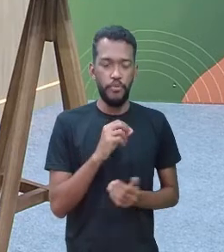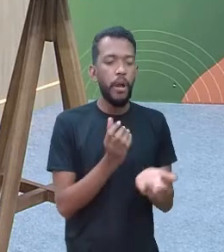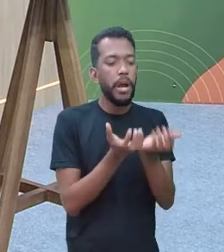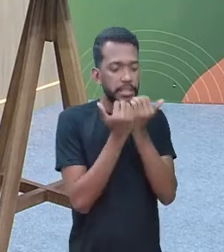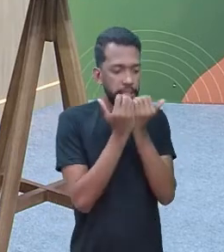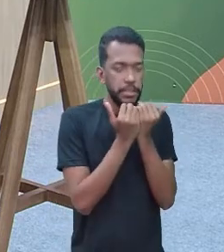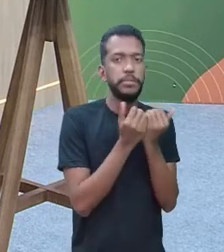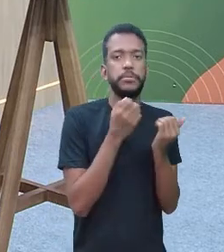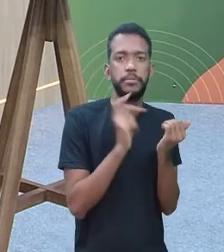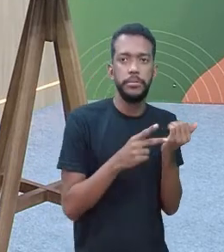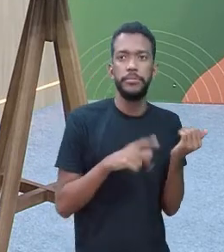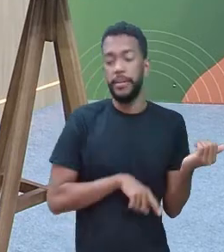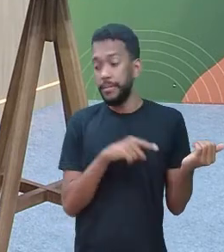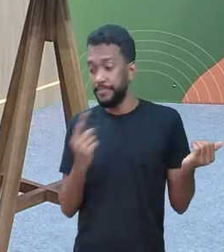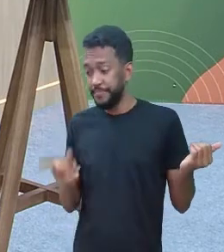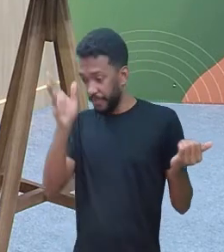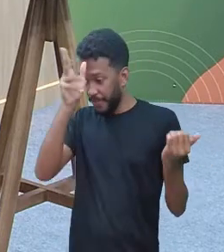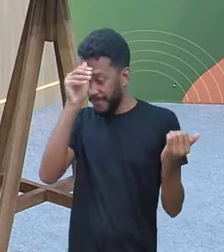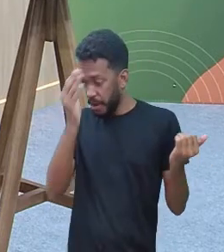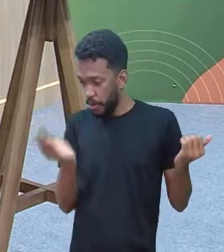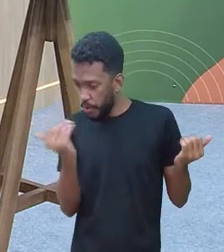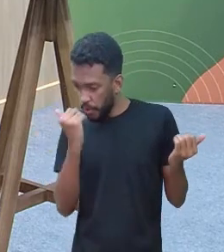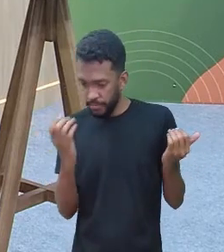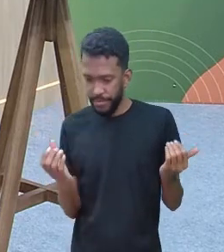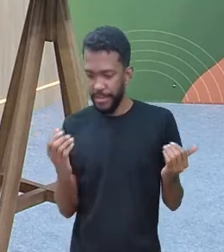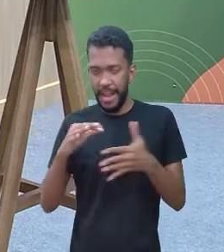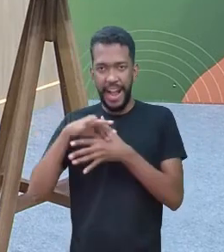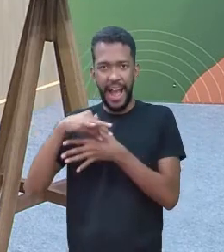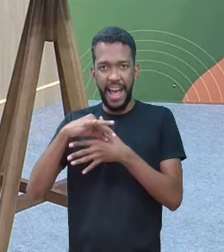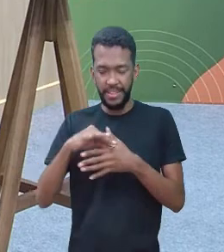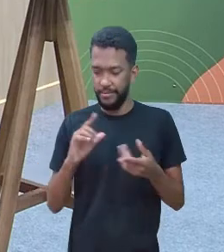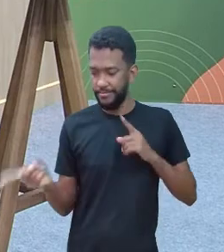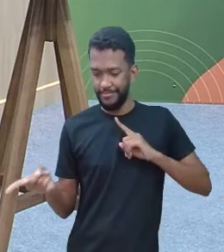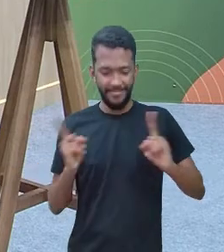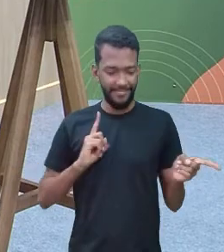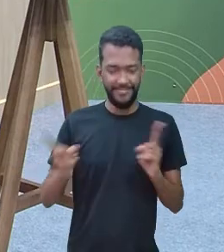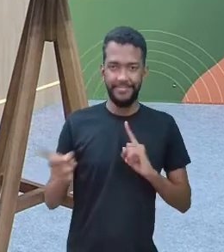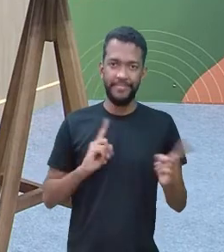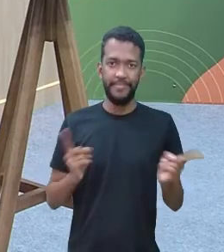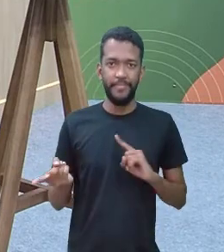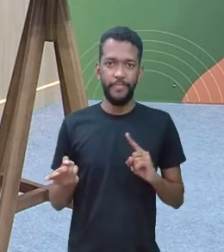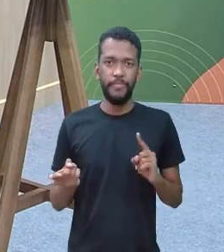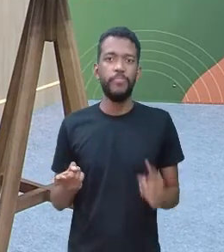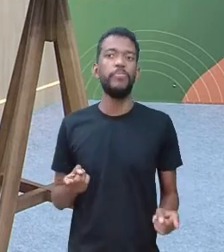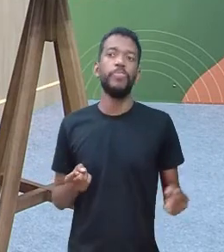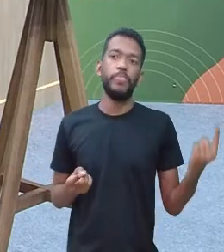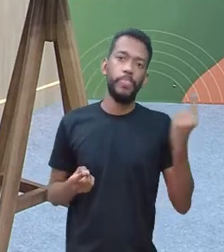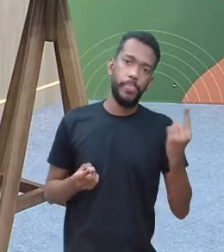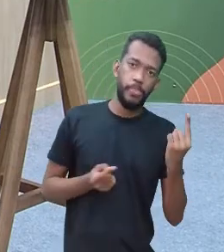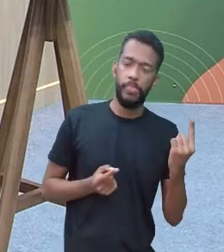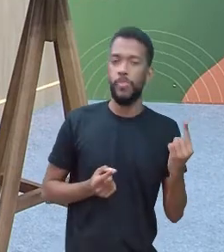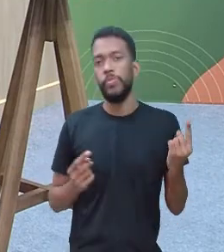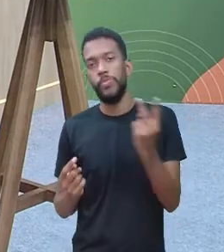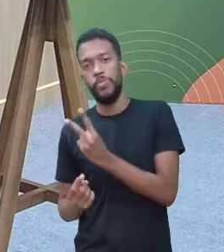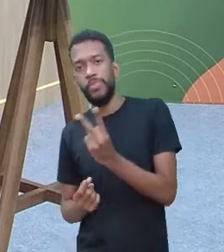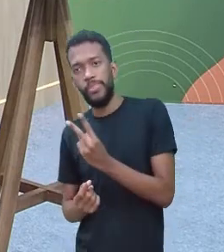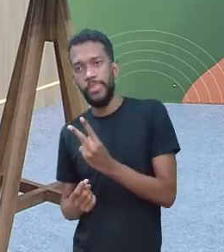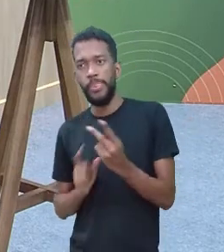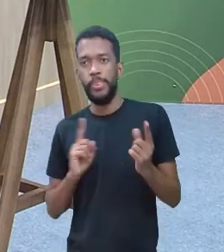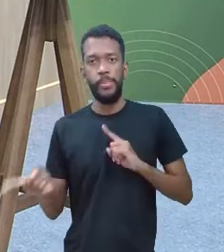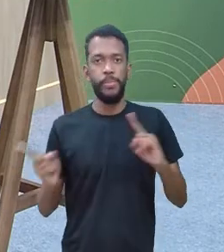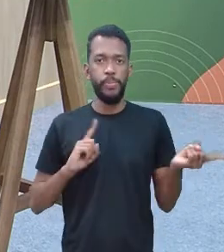ele está se alimentando e, nesse modo, ele é um carnívoro. Ora, ele é um consumidor primário, ora, é um